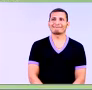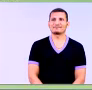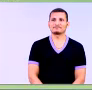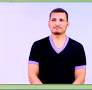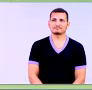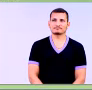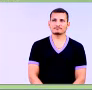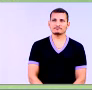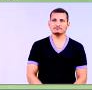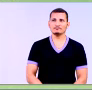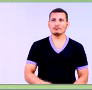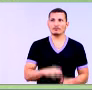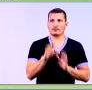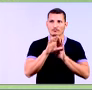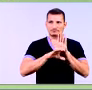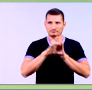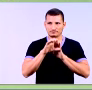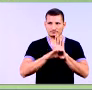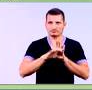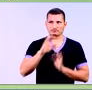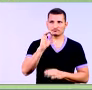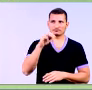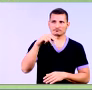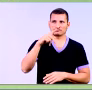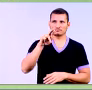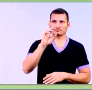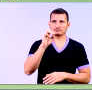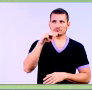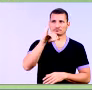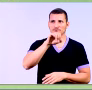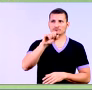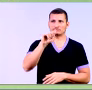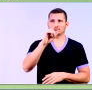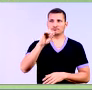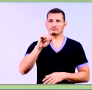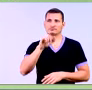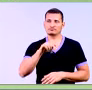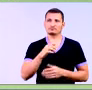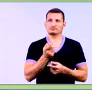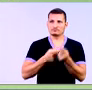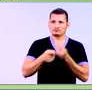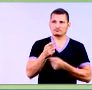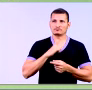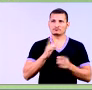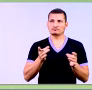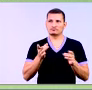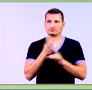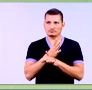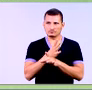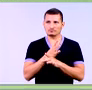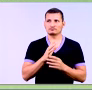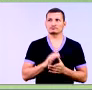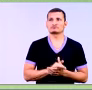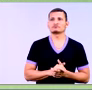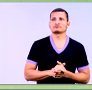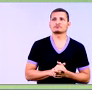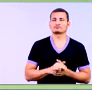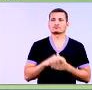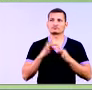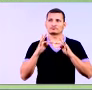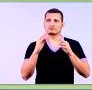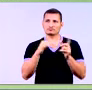O conceito de transação compromissada, né, é quando a transação é completa, né, todos